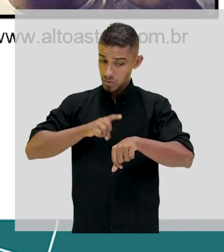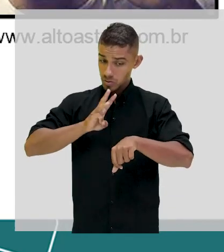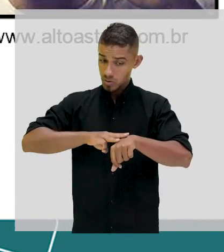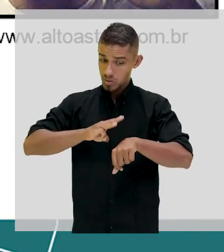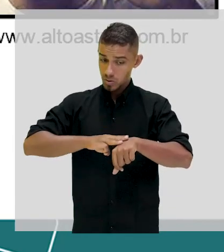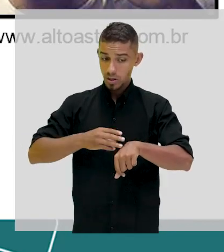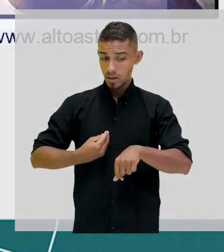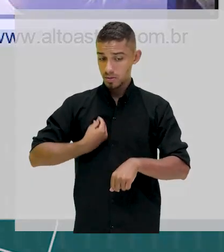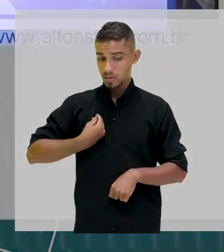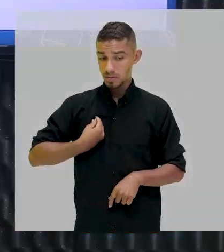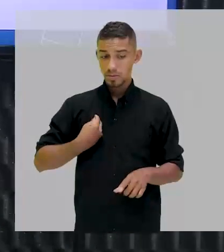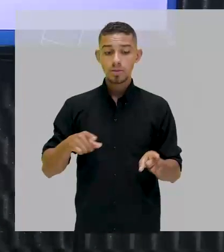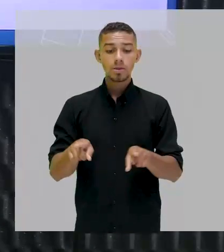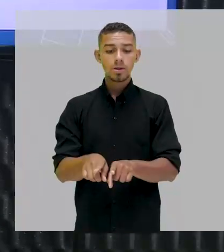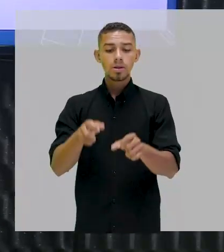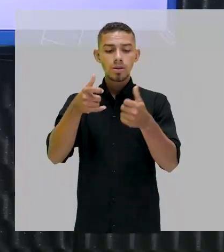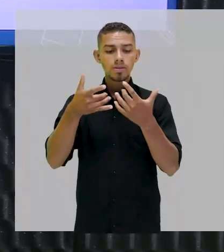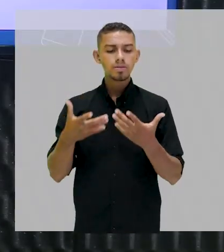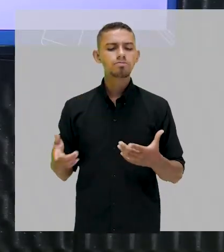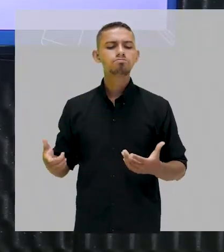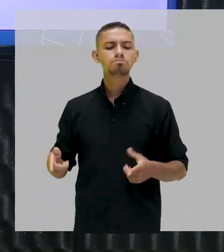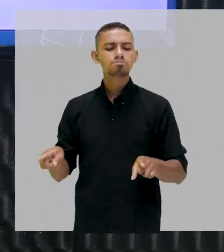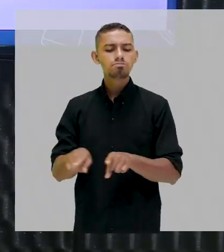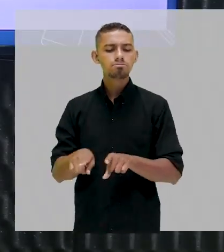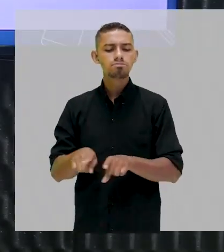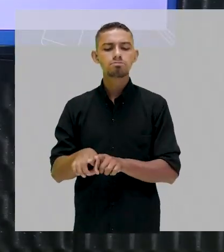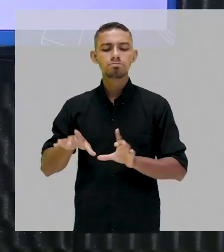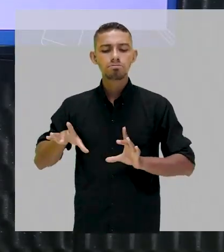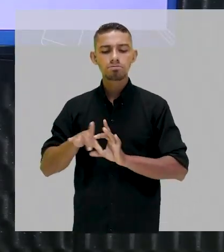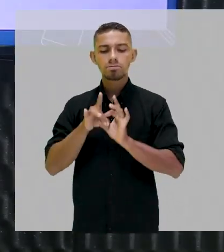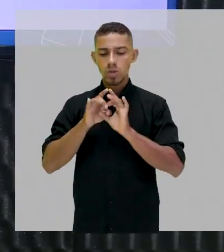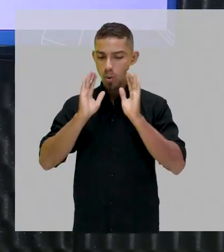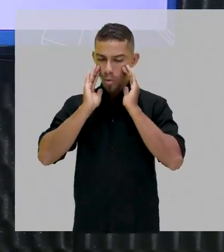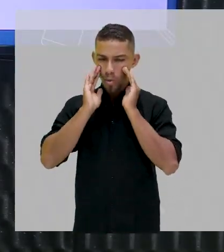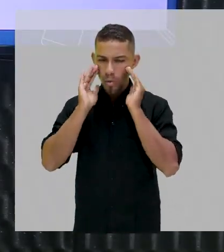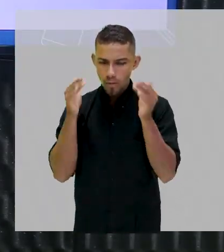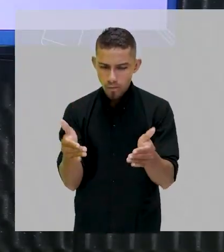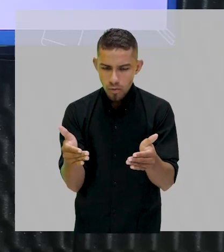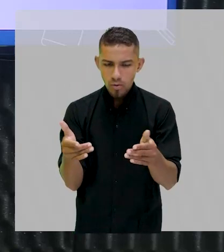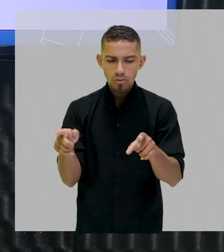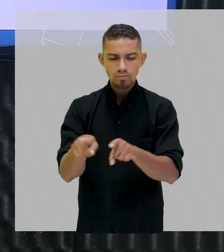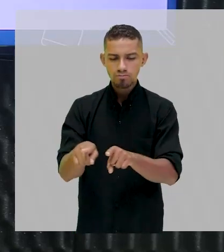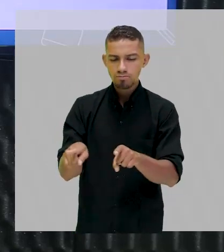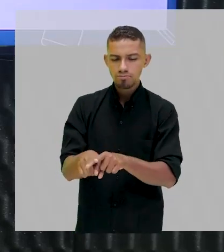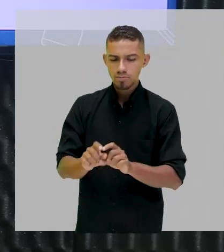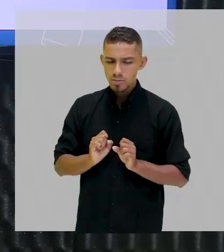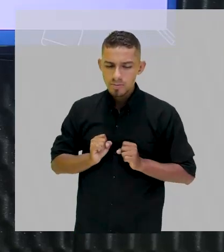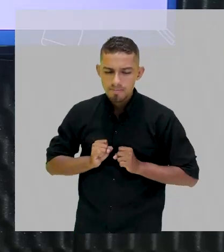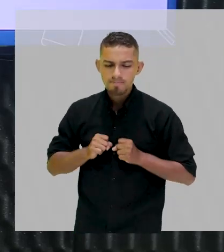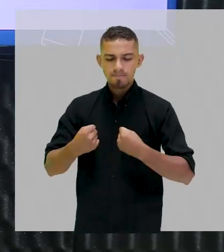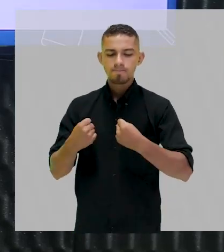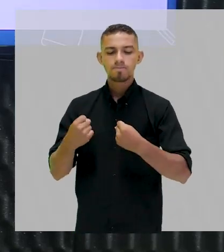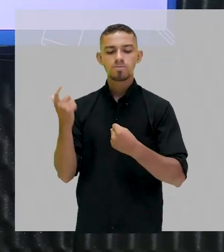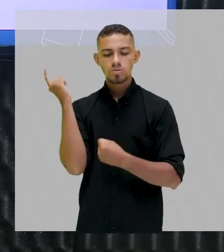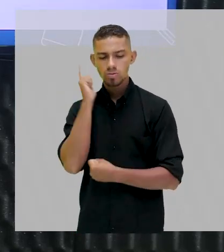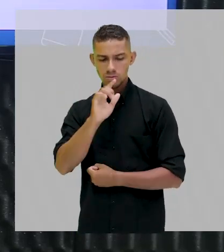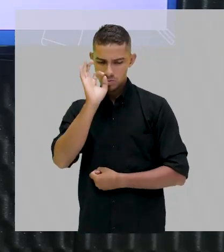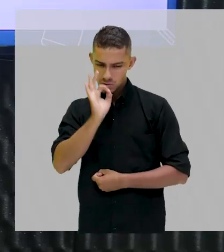presente. A concentração também tem relação com o foco e esforço necessários para a